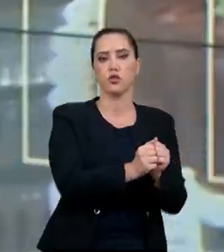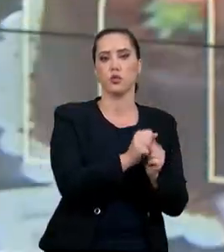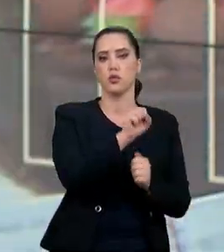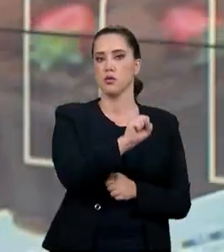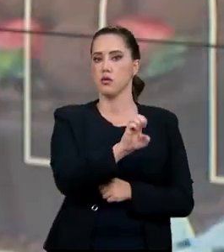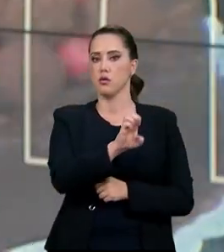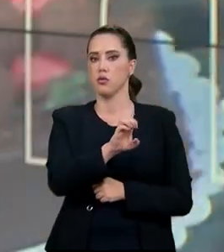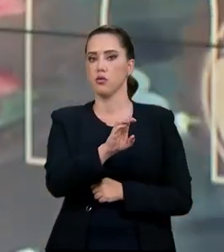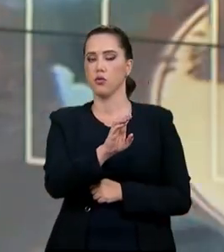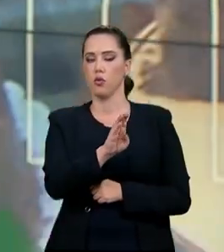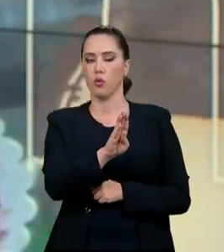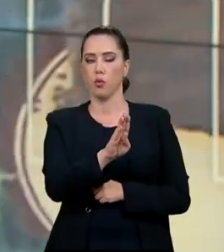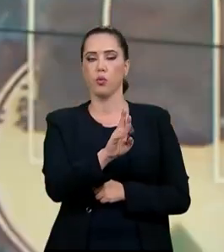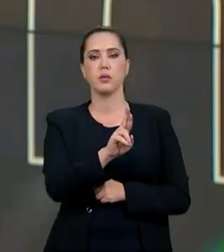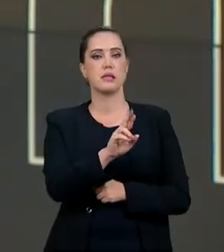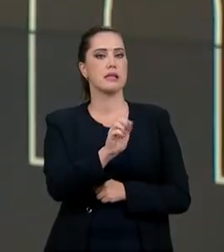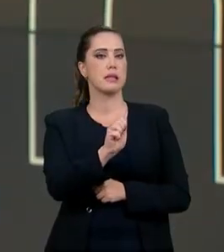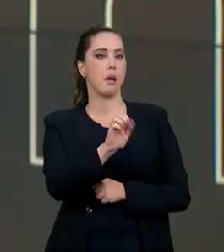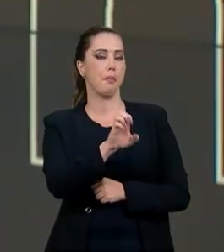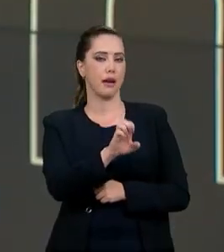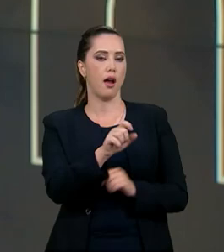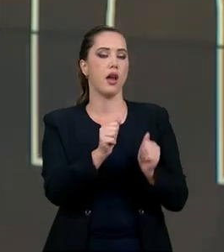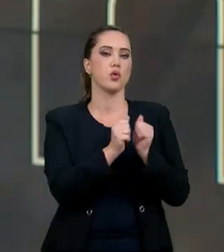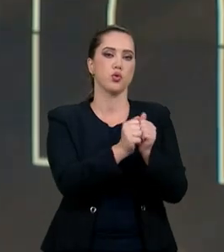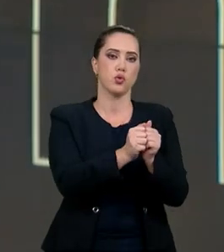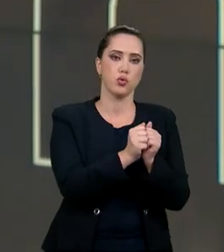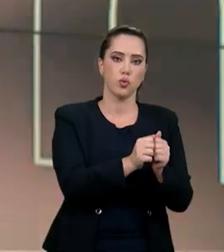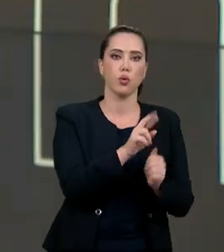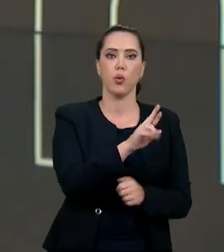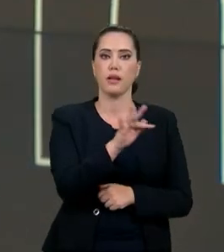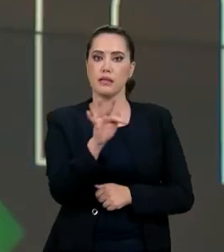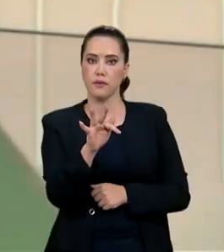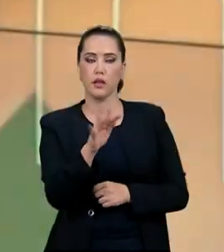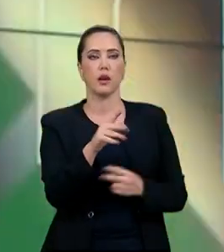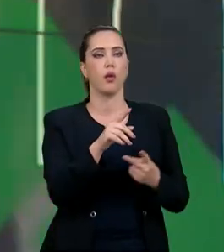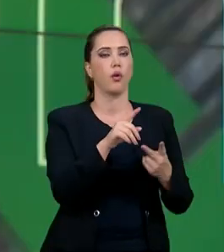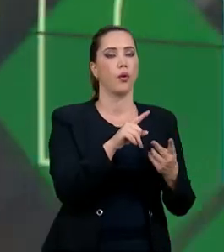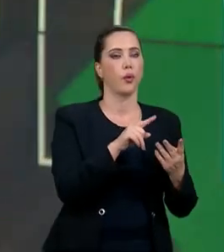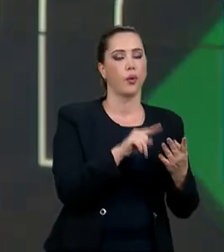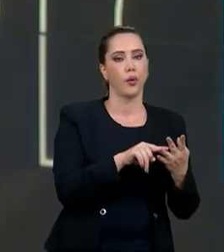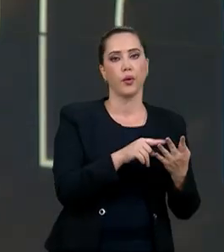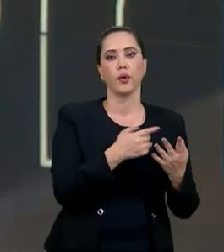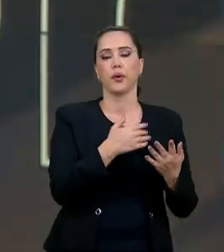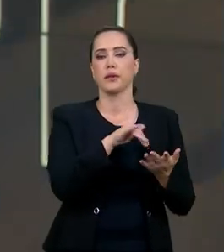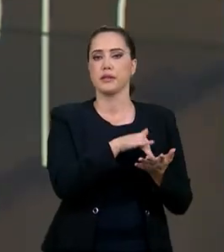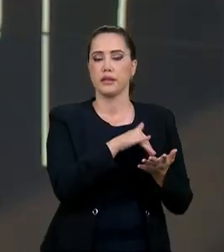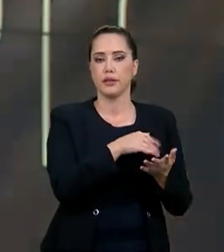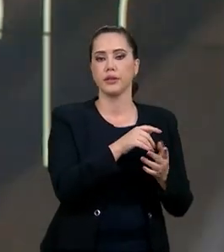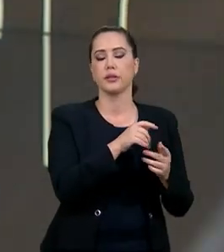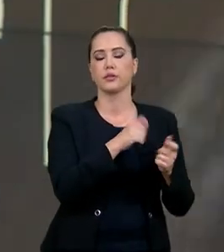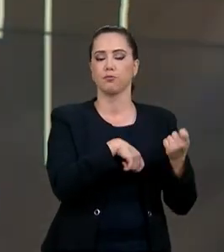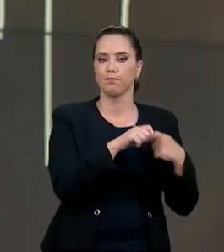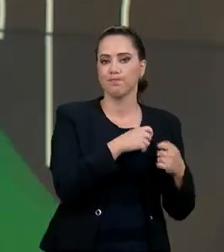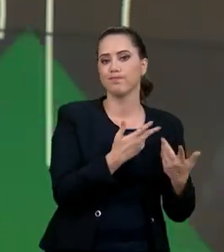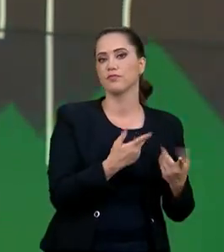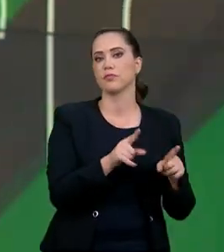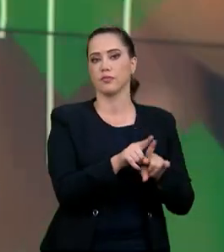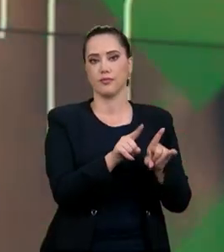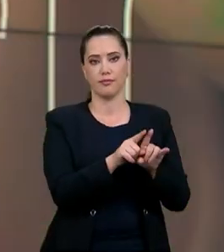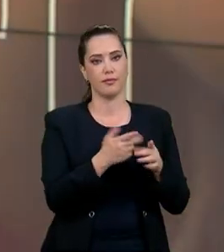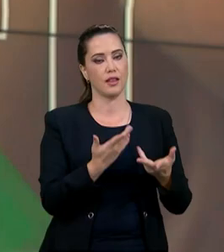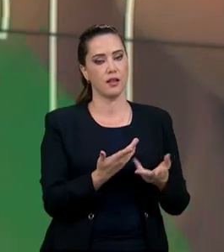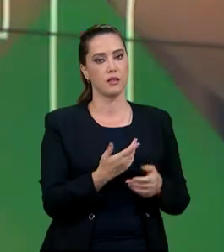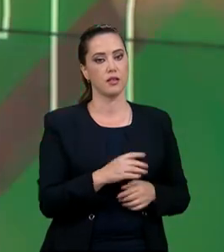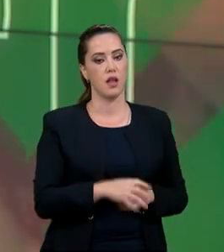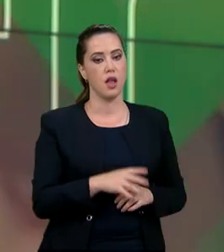Receita Federal, com as secretarias estaduais de fazenda, para a gente chegar nesse número de 23 horas. Tem outro ponto importante. Hoje,